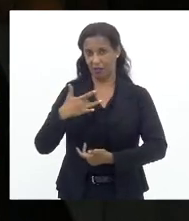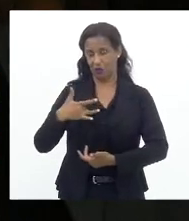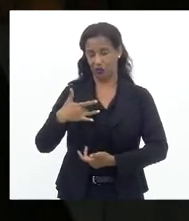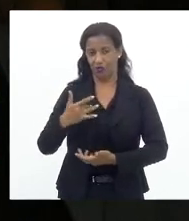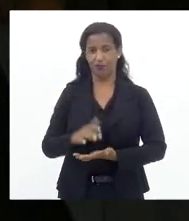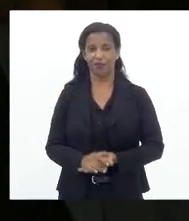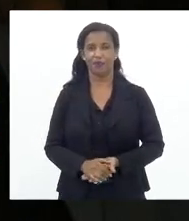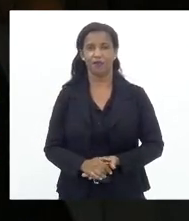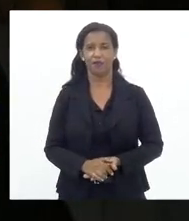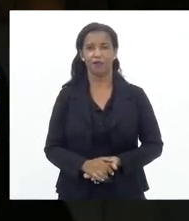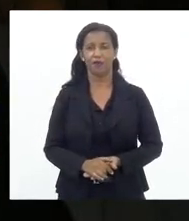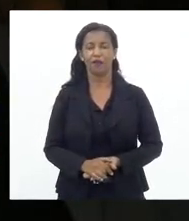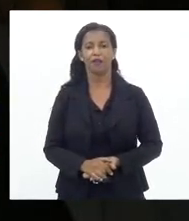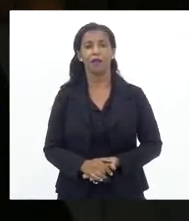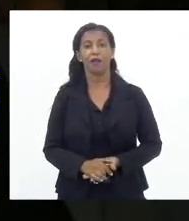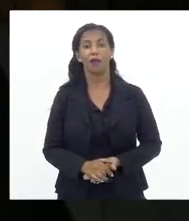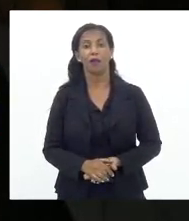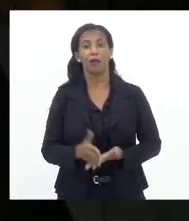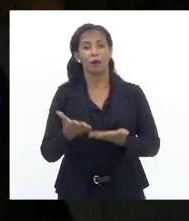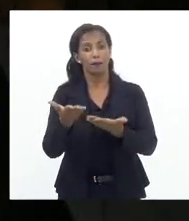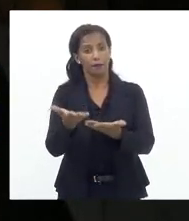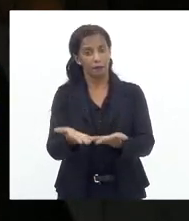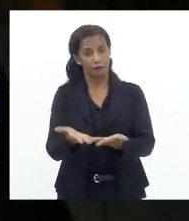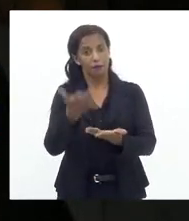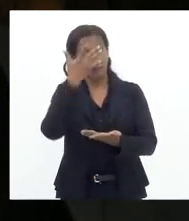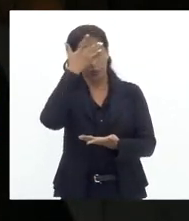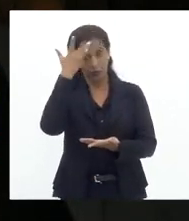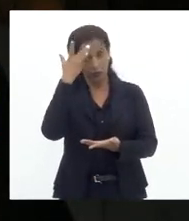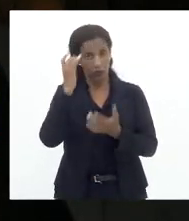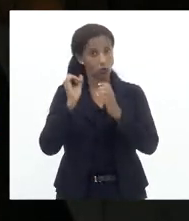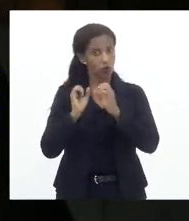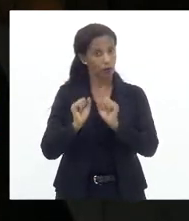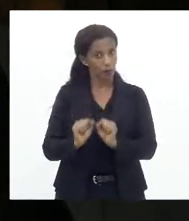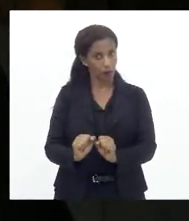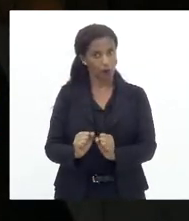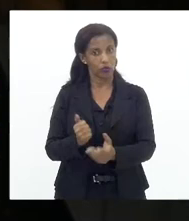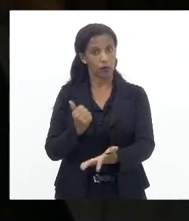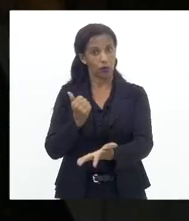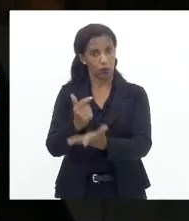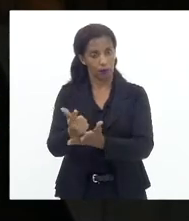para que já Deputado a Lucinha que podem comprar alimentos